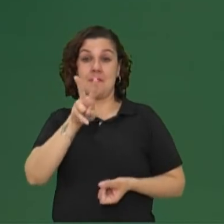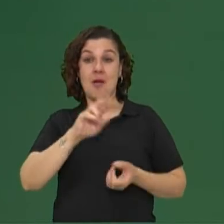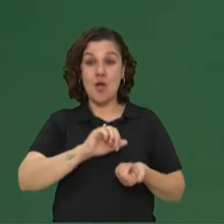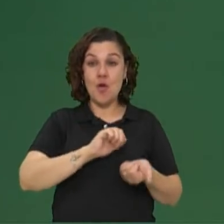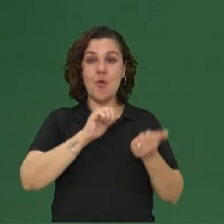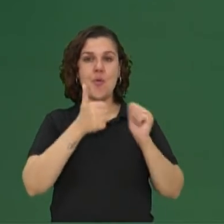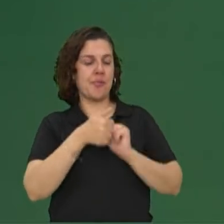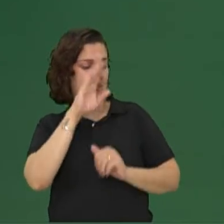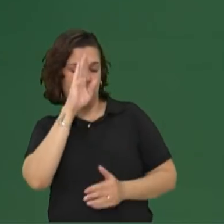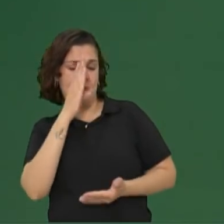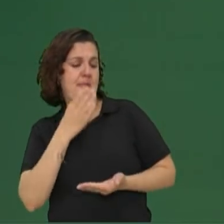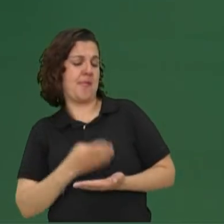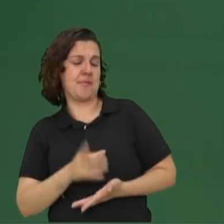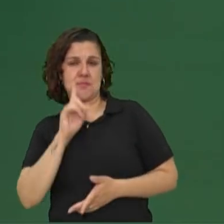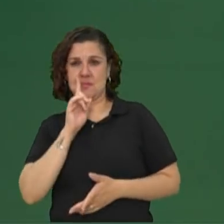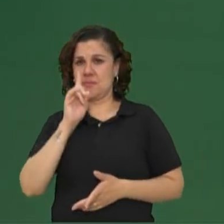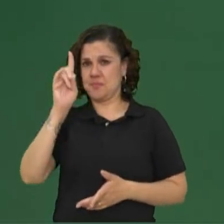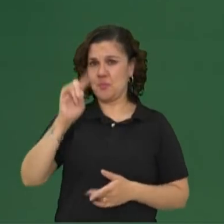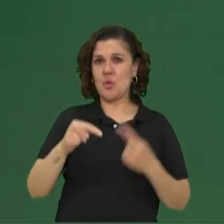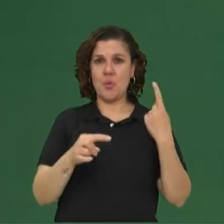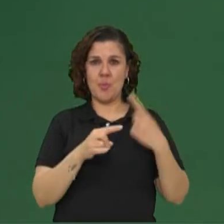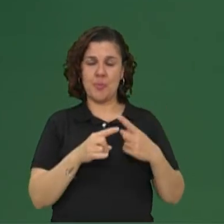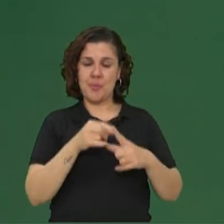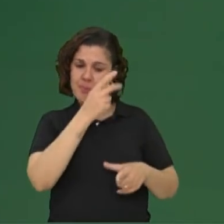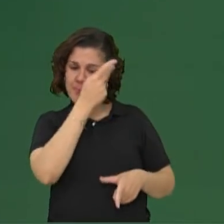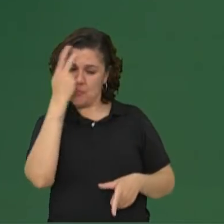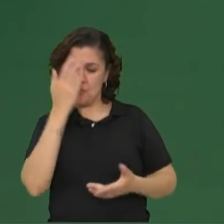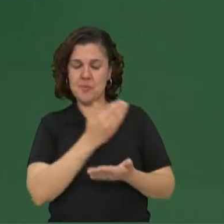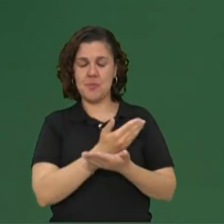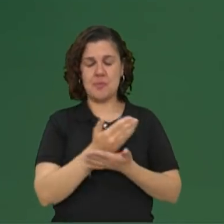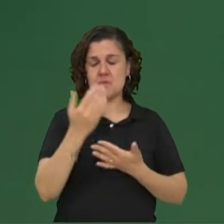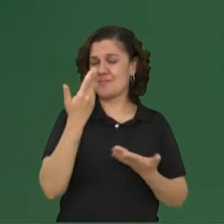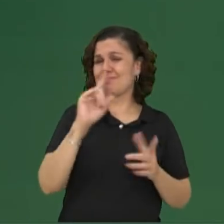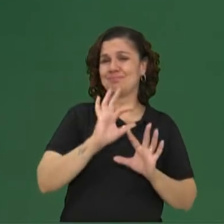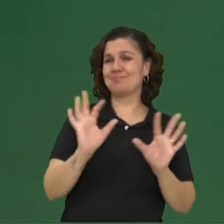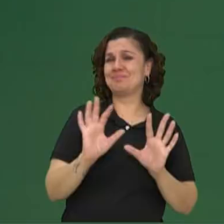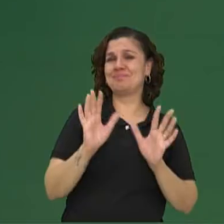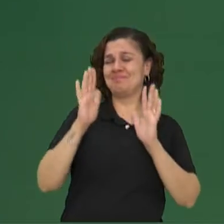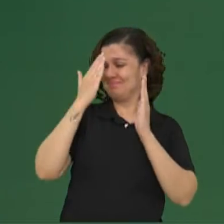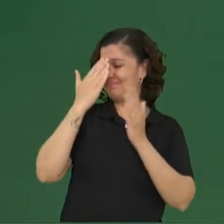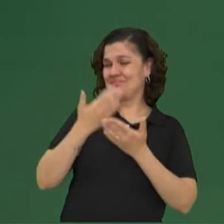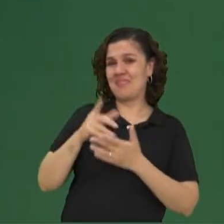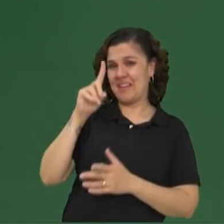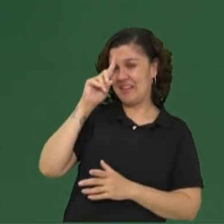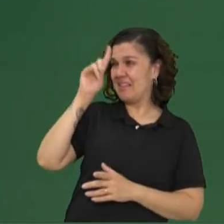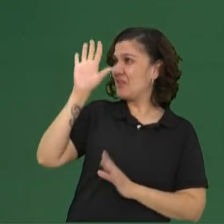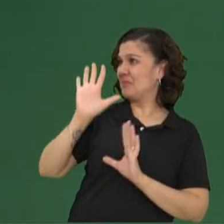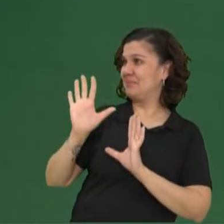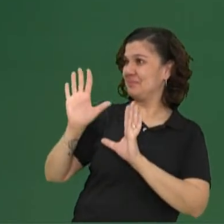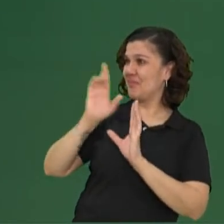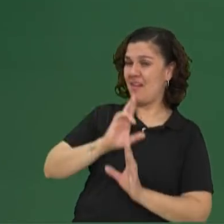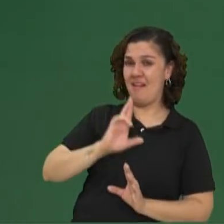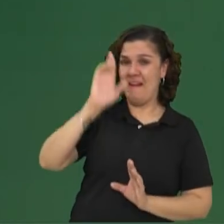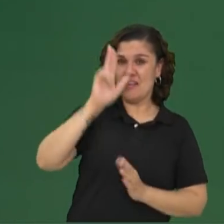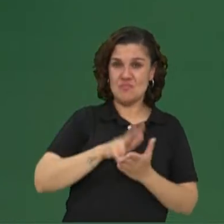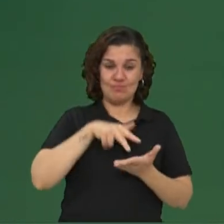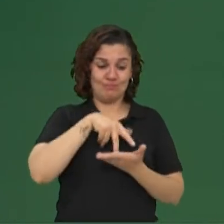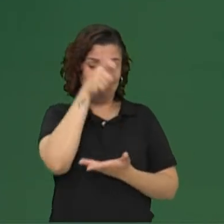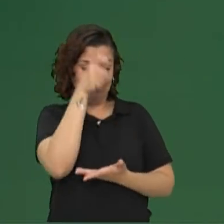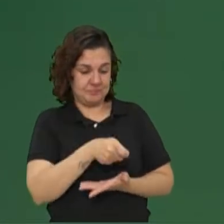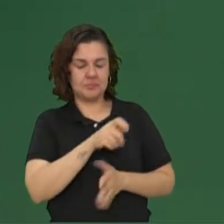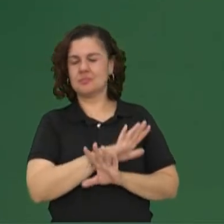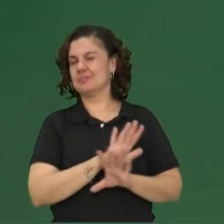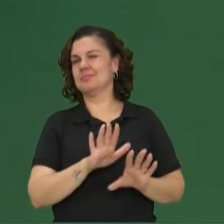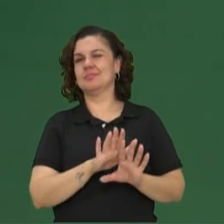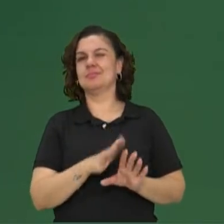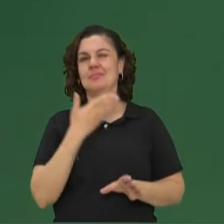ao ateísmo. Por quê? Porque as pessoas que passaram a não acreditar mais no poder que a religião tinha até então.